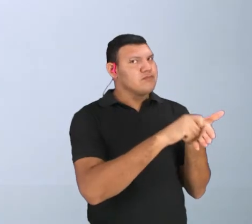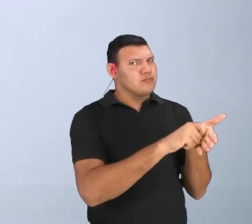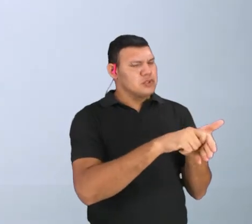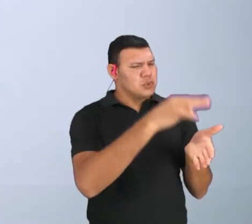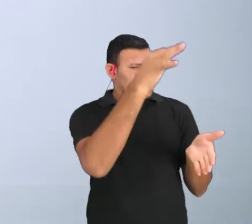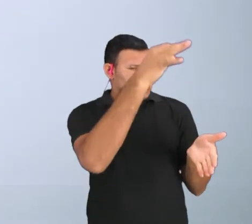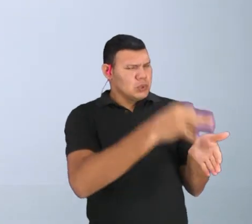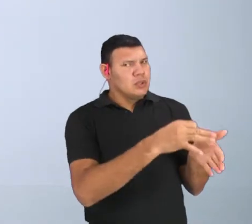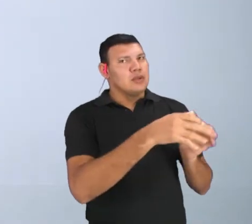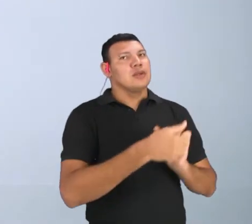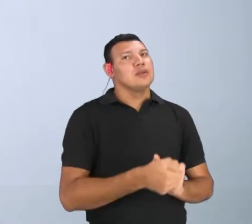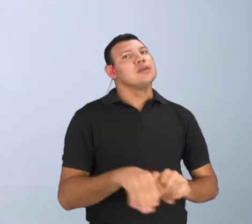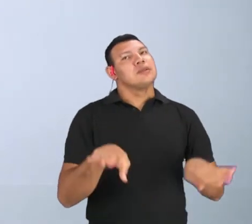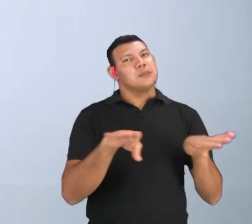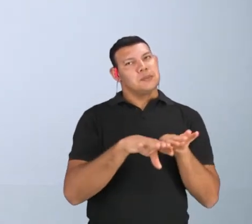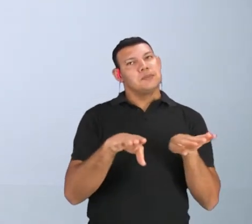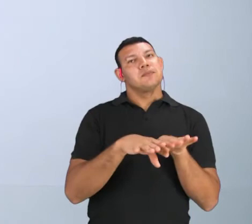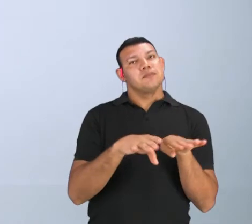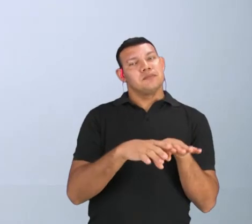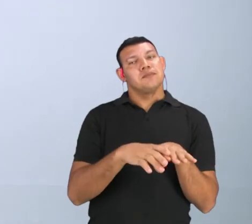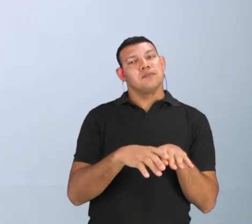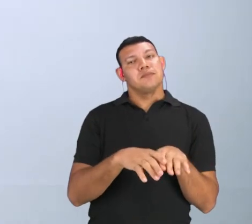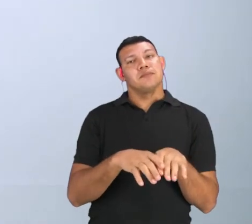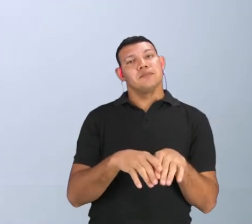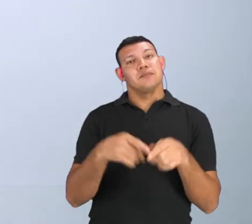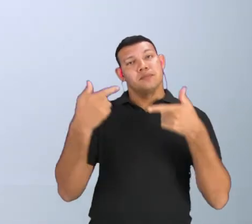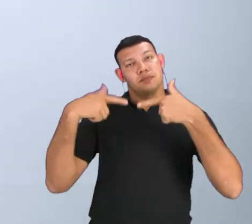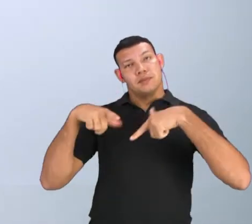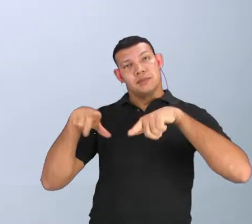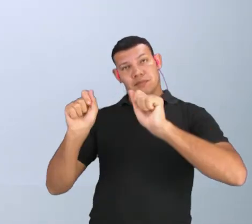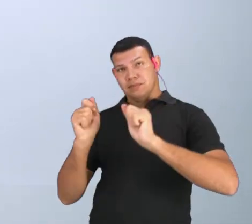mais eficiente, e também os momentos em que a linguagem